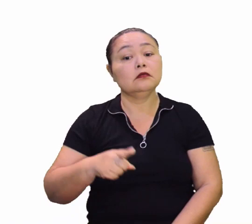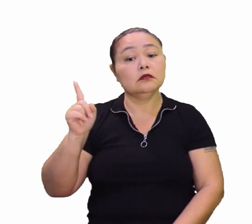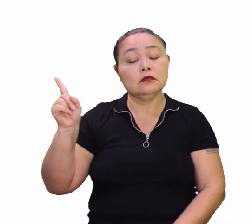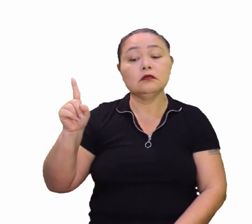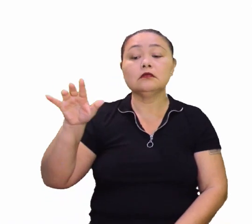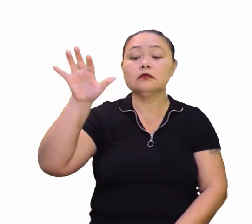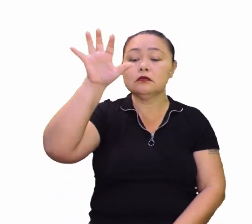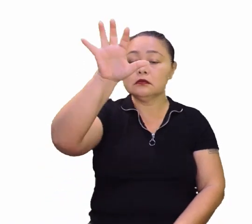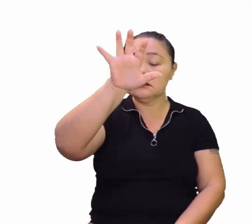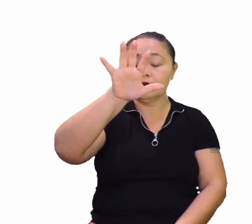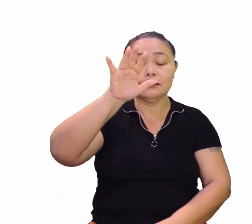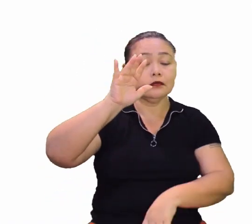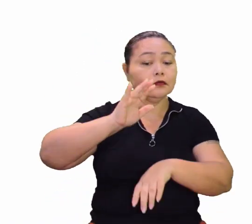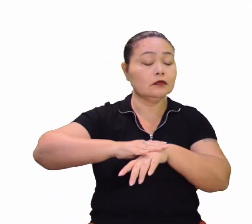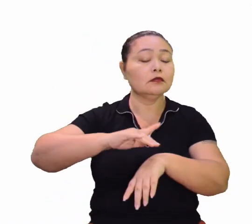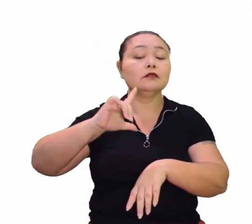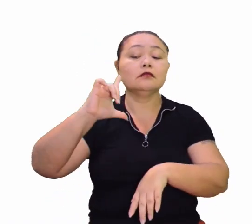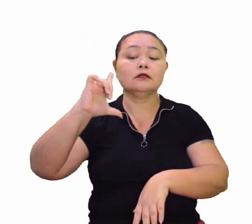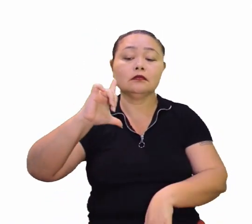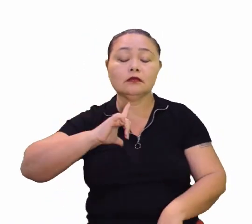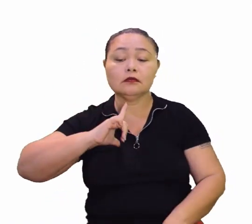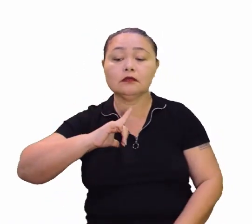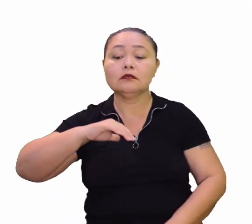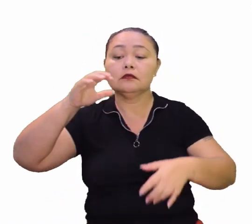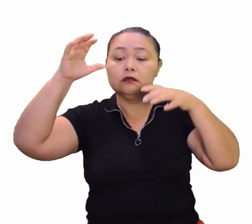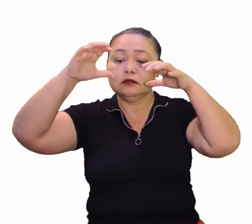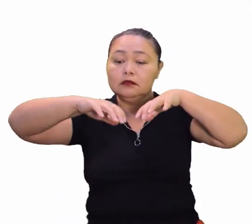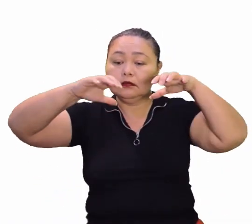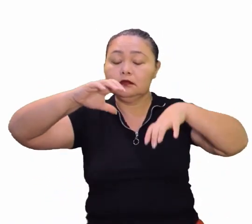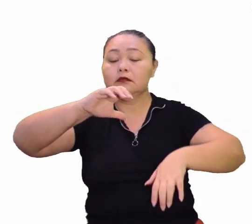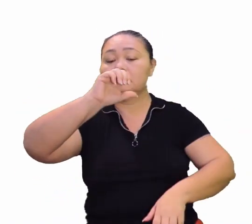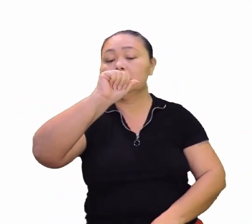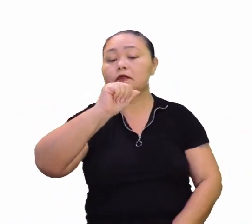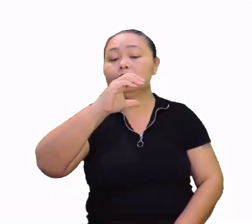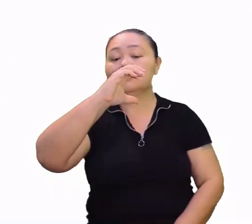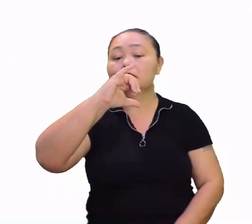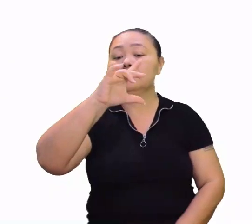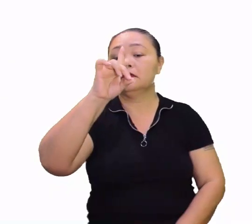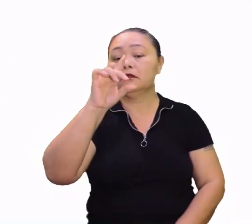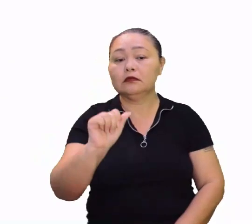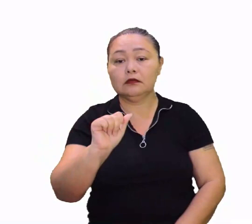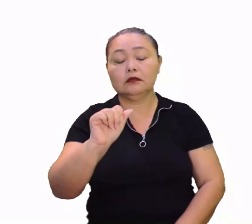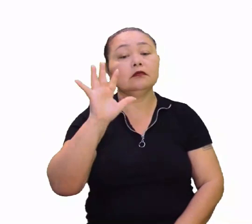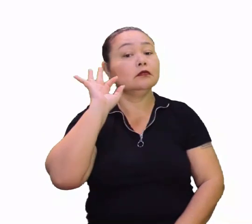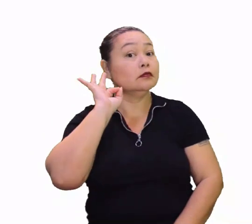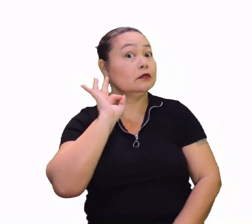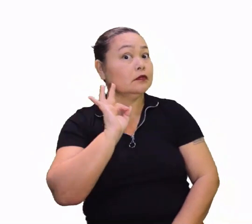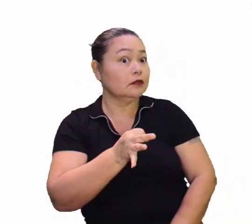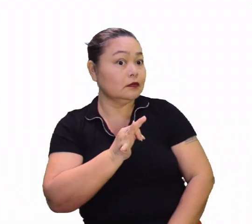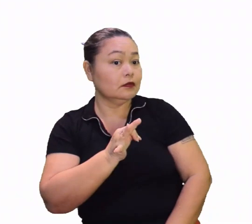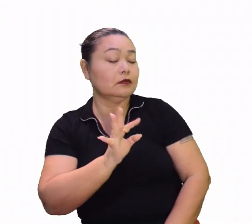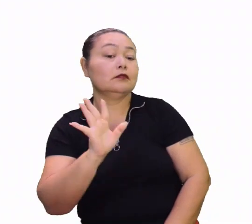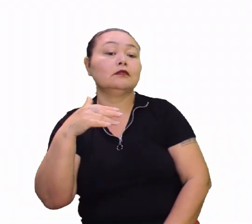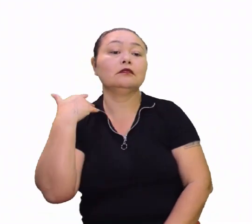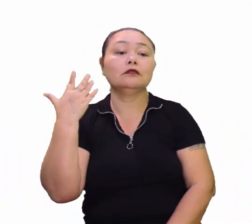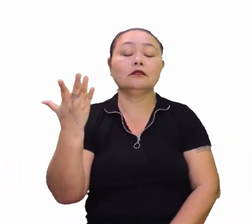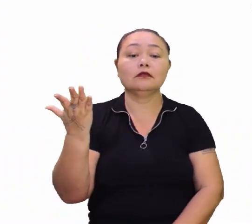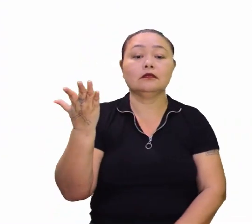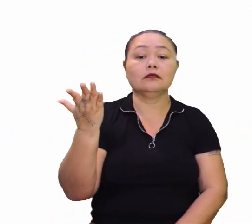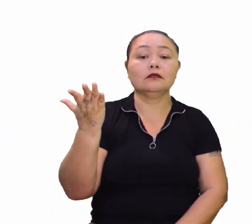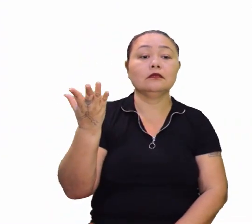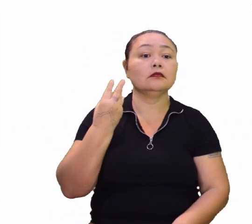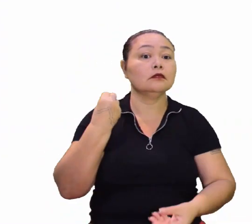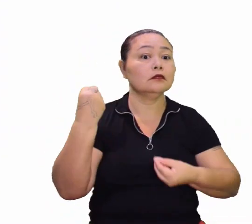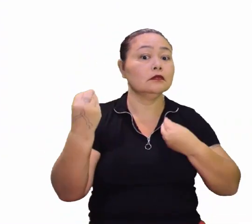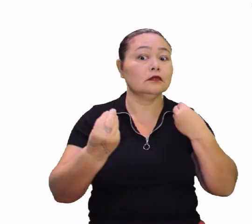Então, são as áreas onde mais ocorre chuva ácida. Exato. Olha só,